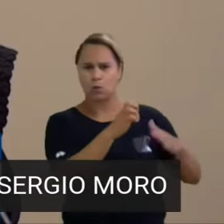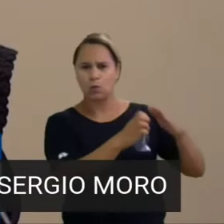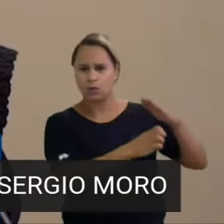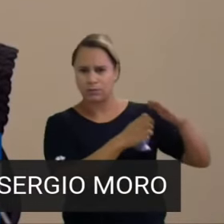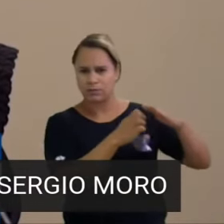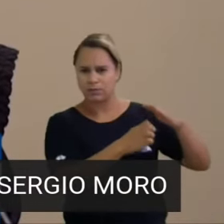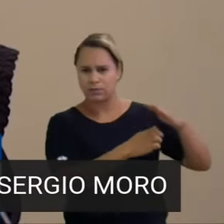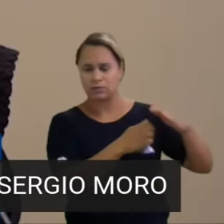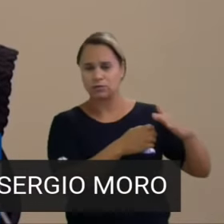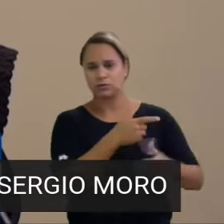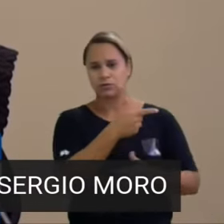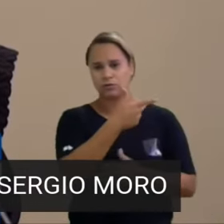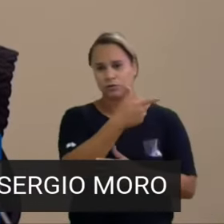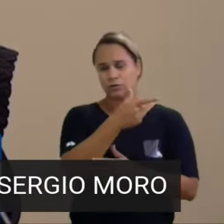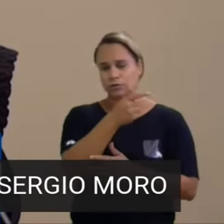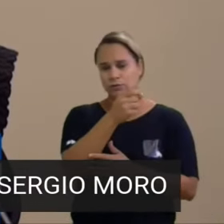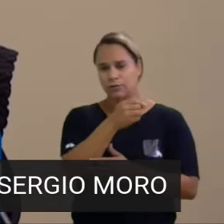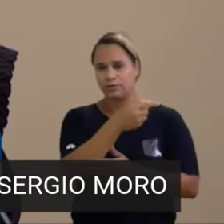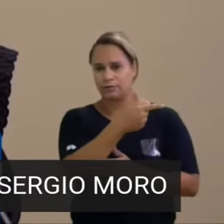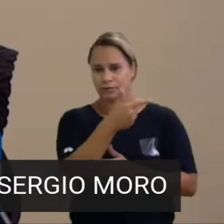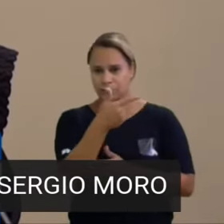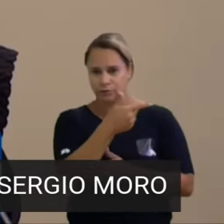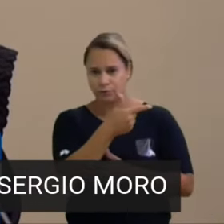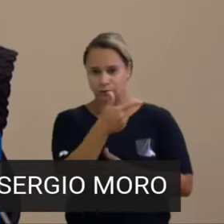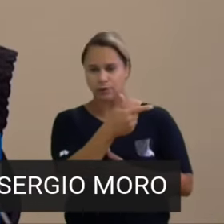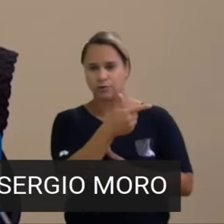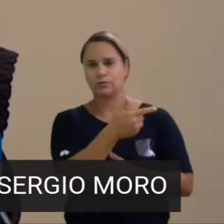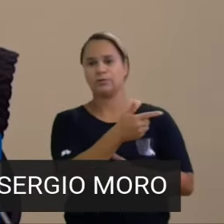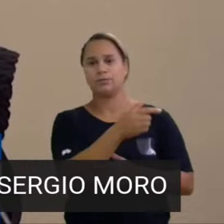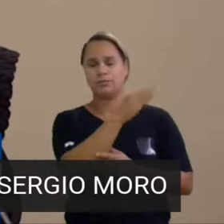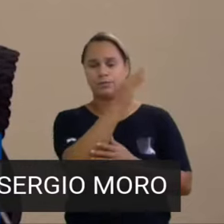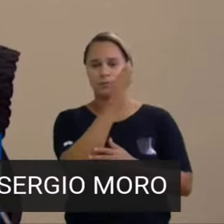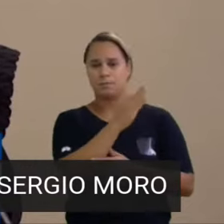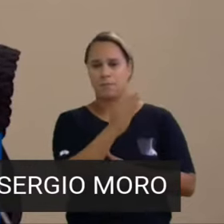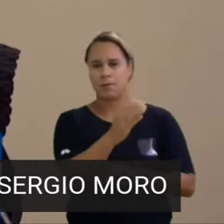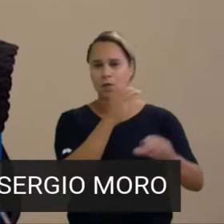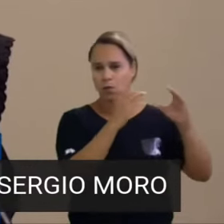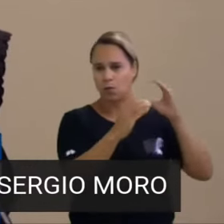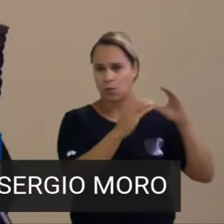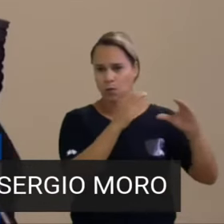comunicação, por uma multa compensatória na ordem de 8 milhões.